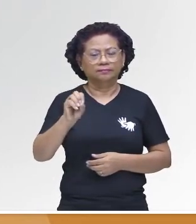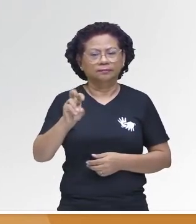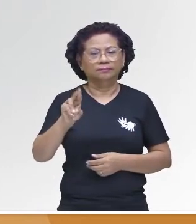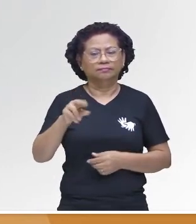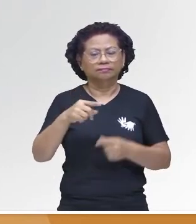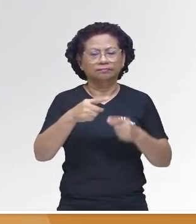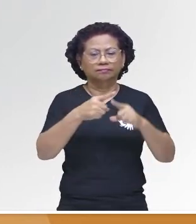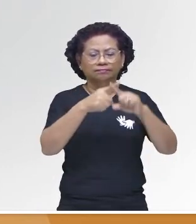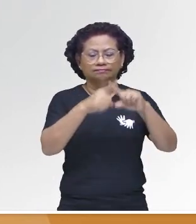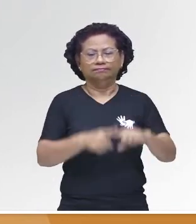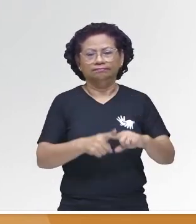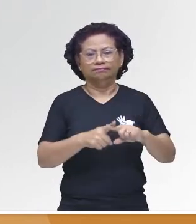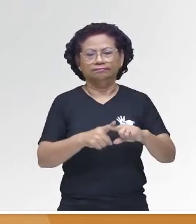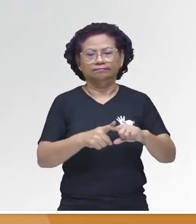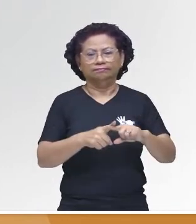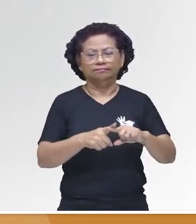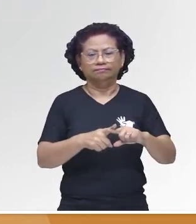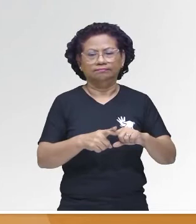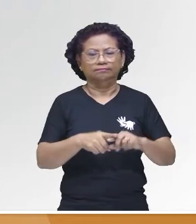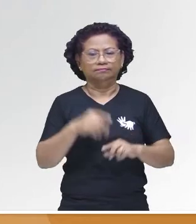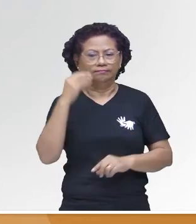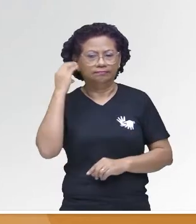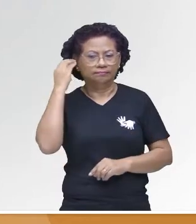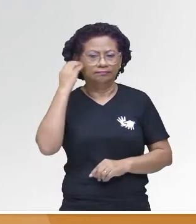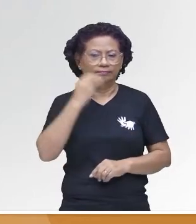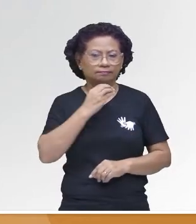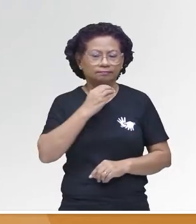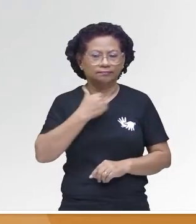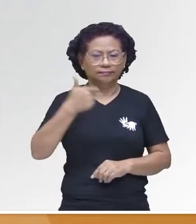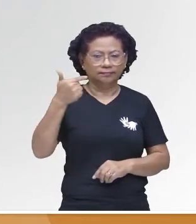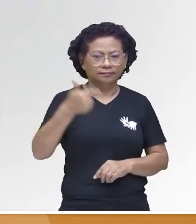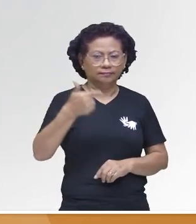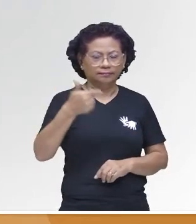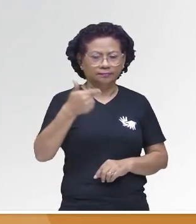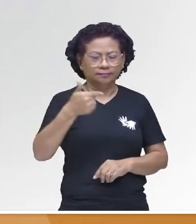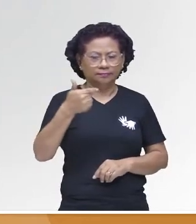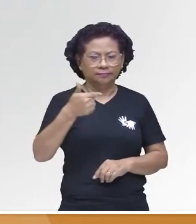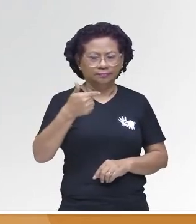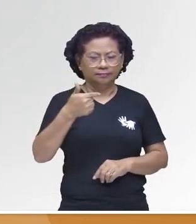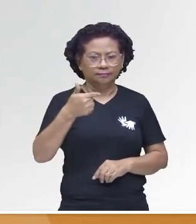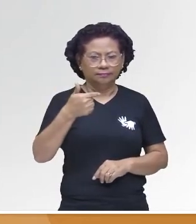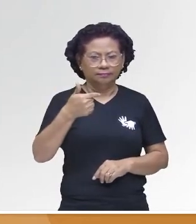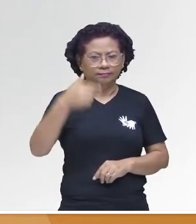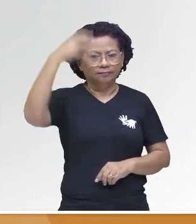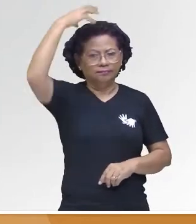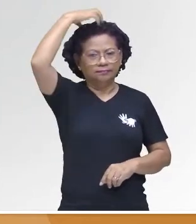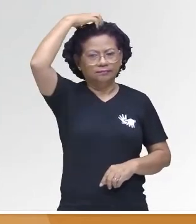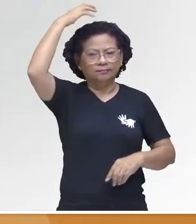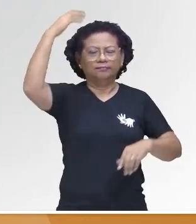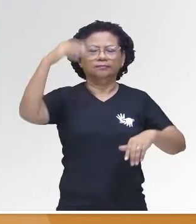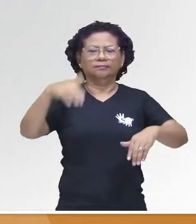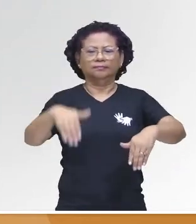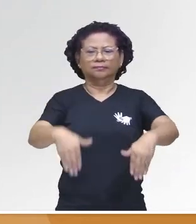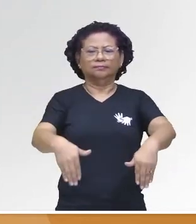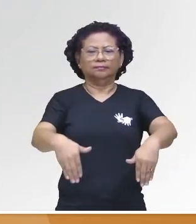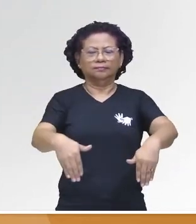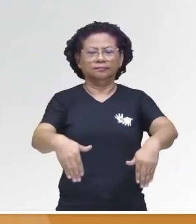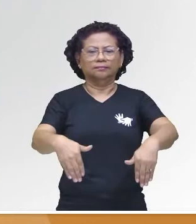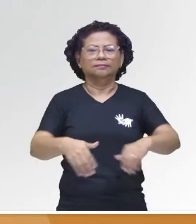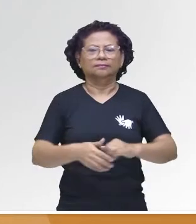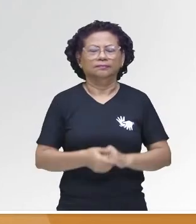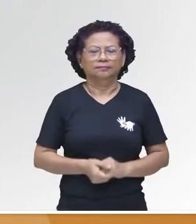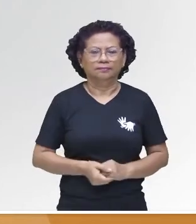temporariamente, até Pedro II retornar, assumir o trono. Outro elemento que vai dar uma